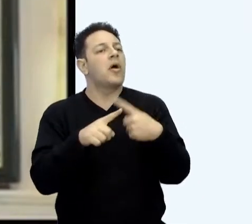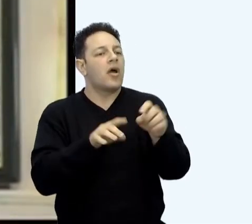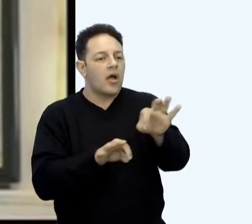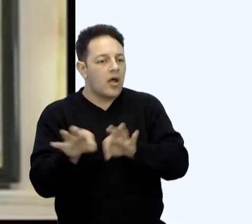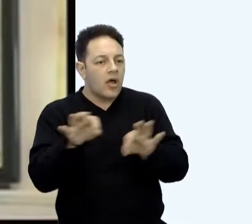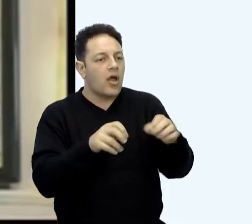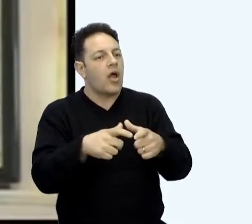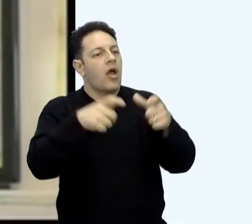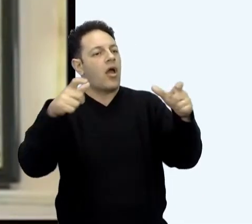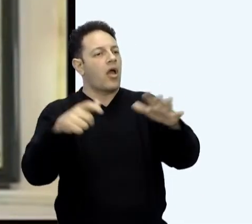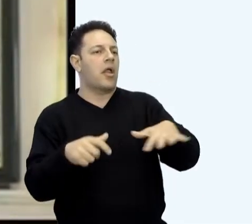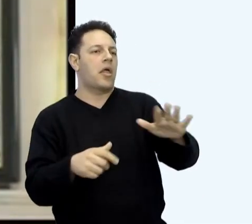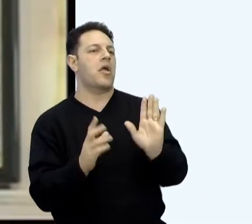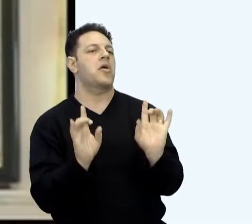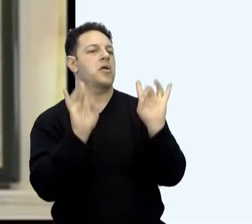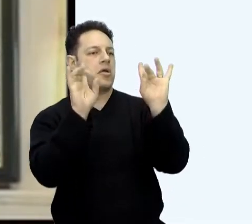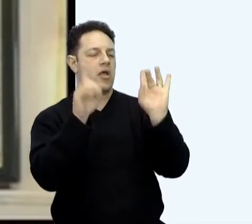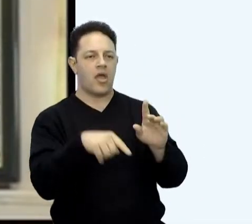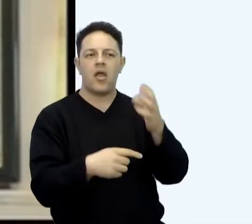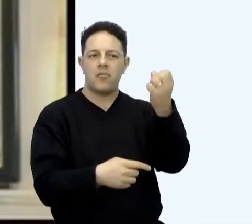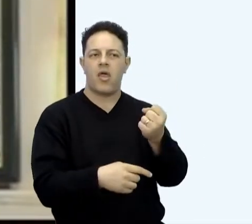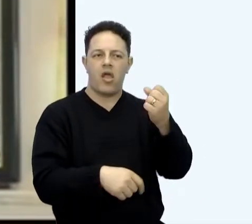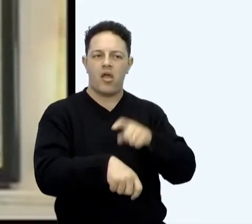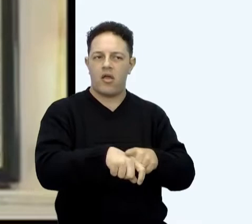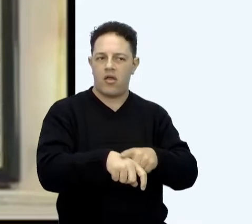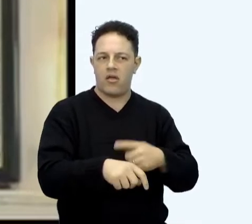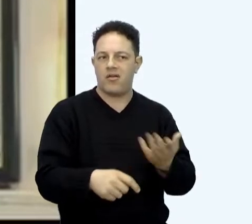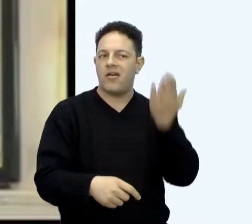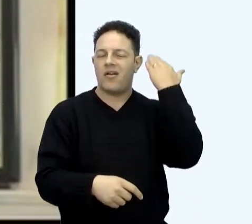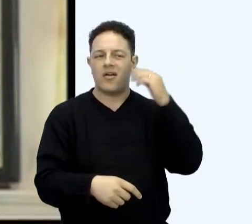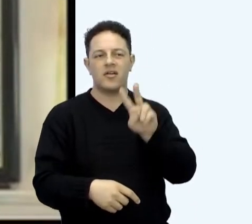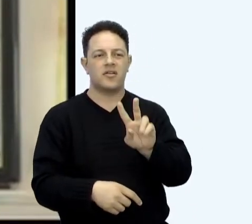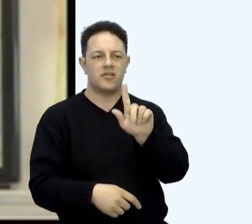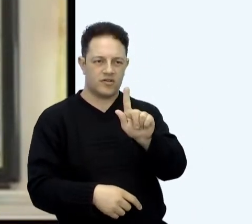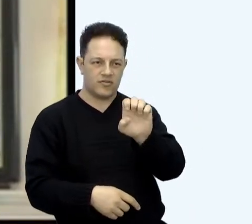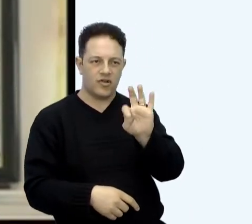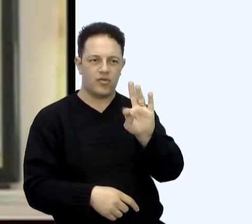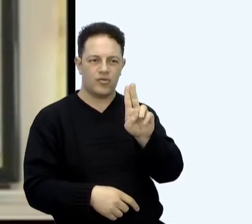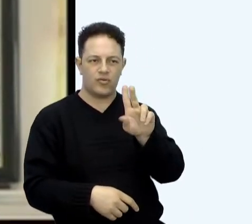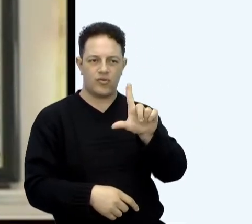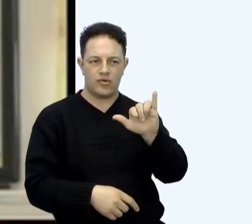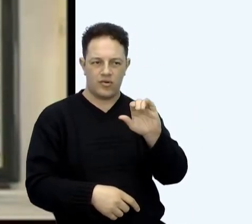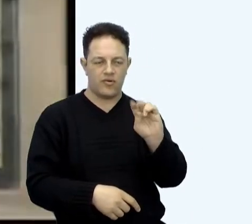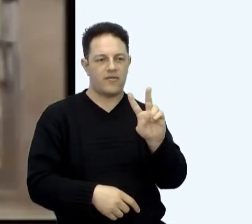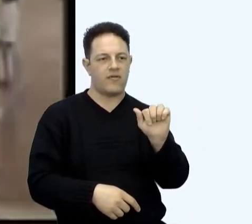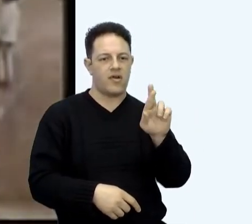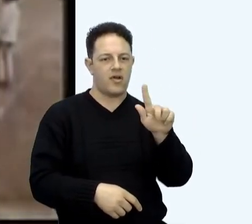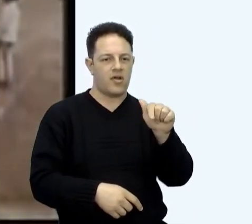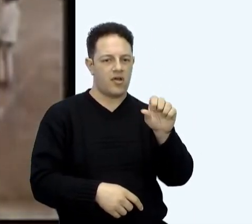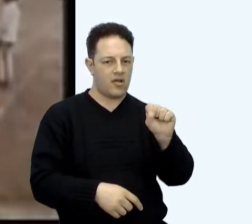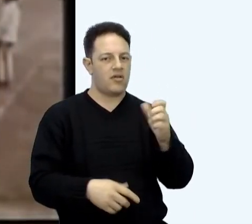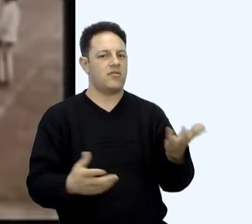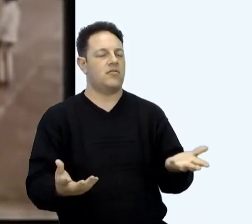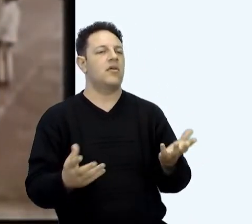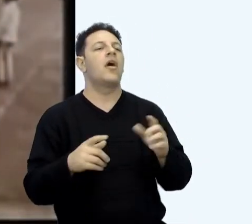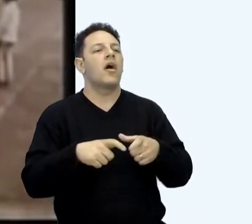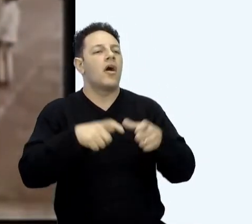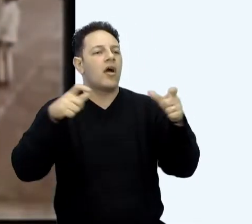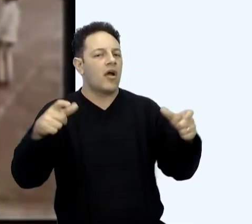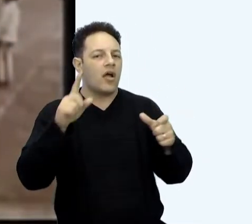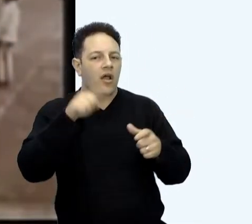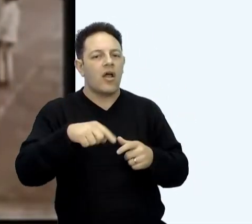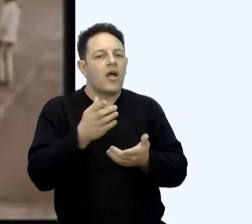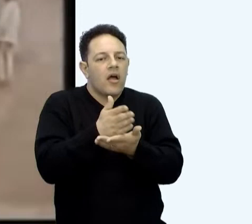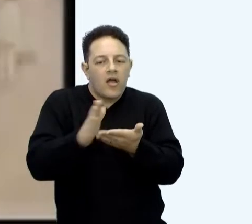maioria de população branca. Foi a lei de 2/3 de Getúlio Vargas, durante a Revolução de 30, que dizia que 2/3 dos empregos construídos no Brasil deveria ser para